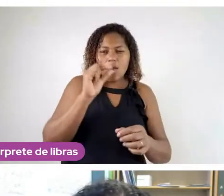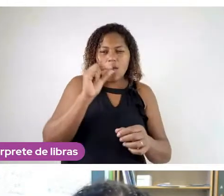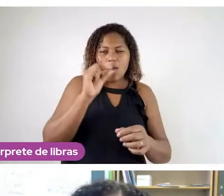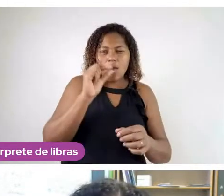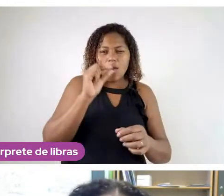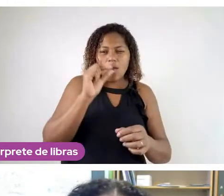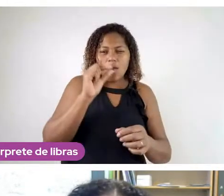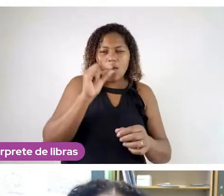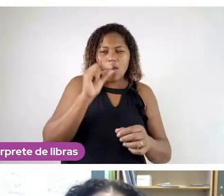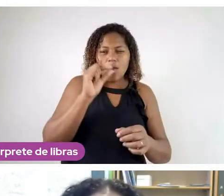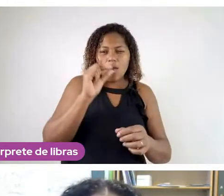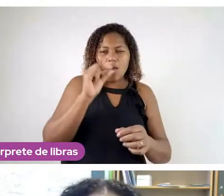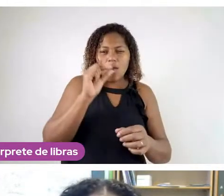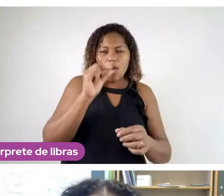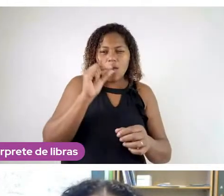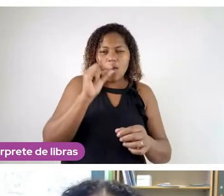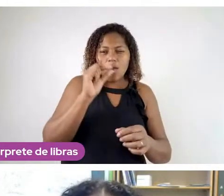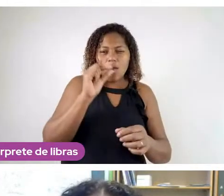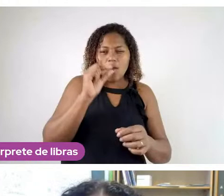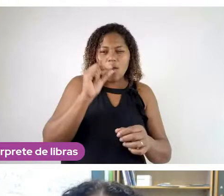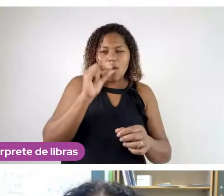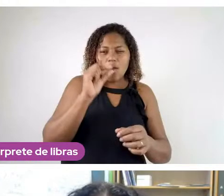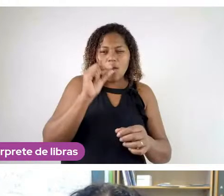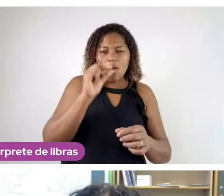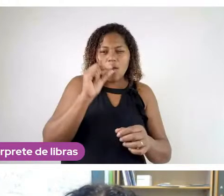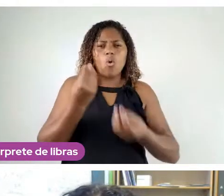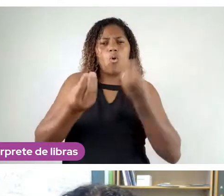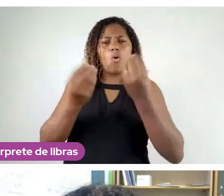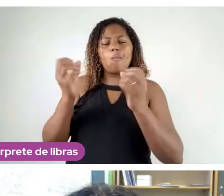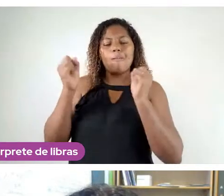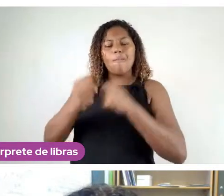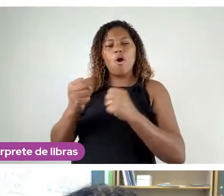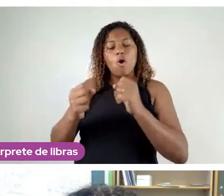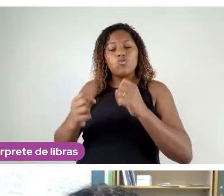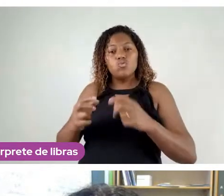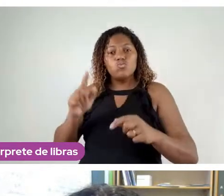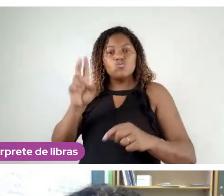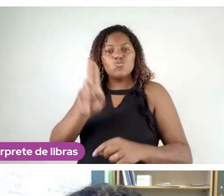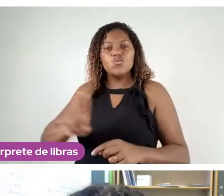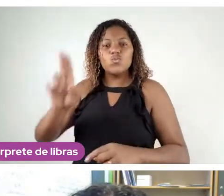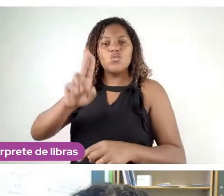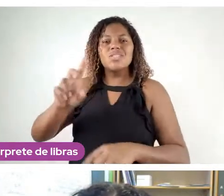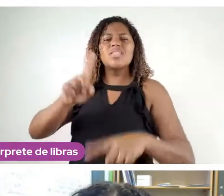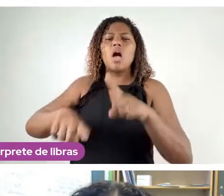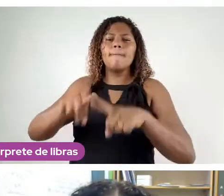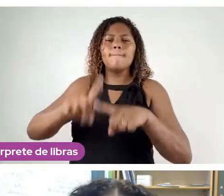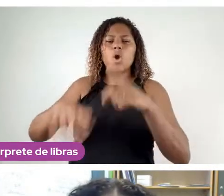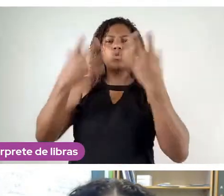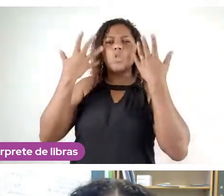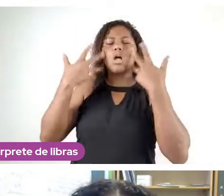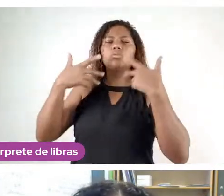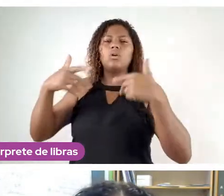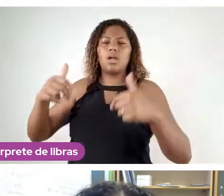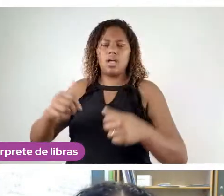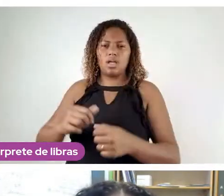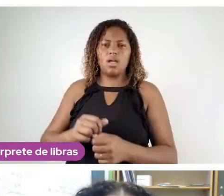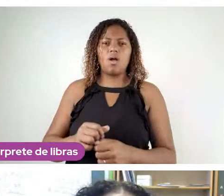né, produzem. E de que Sim. forma a gente pode utilizar esses produtos naturais dentro dessa economia azul?